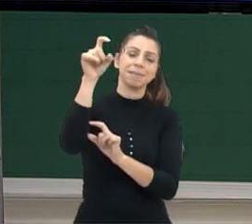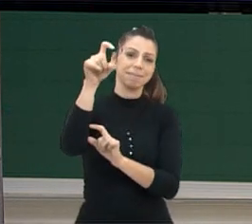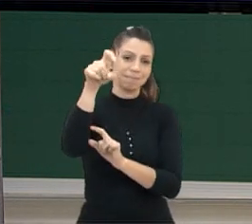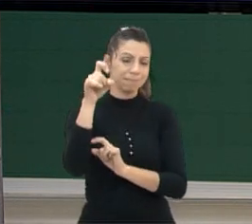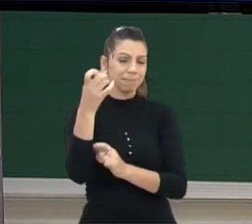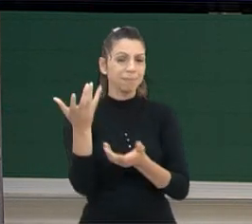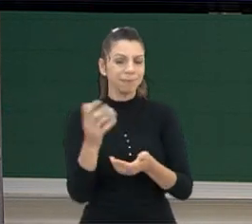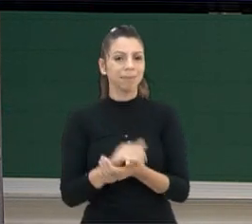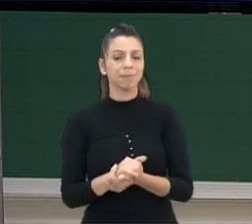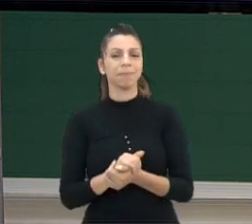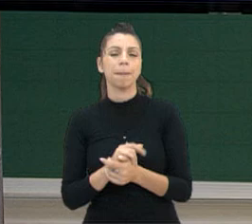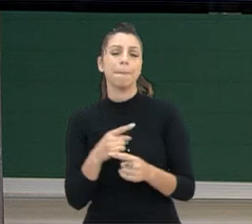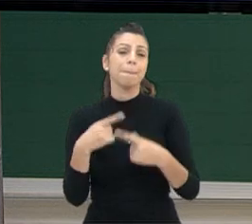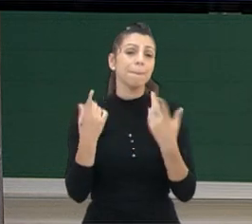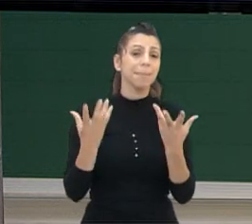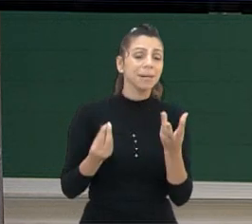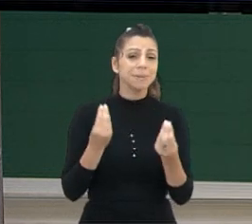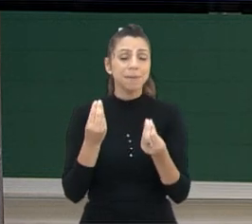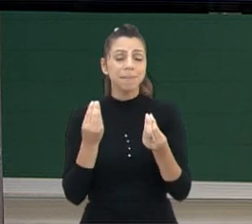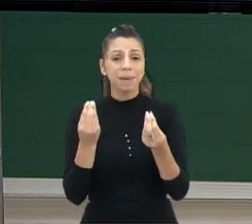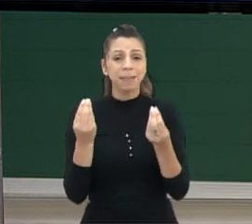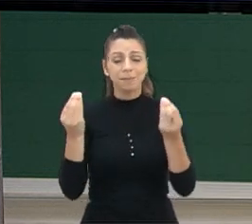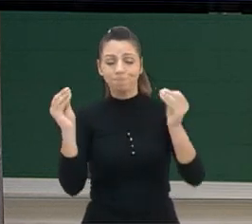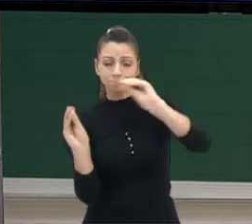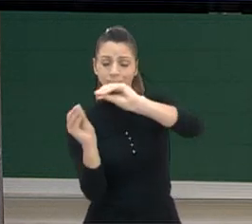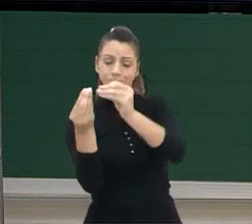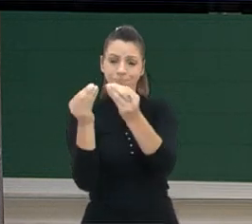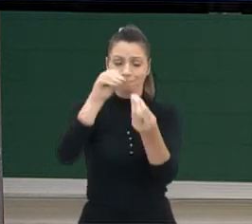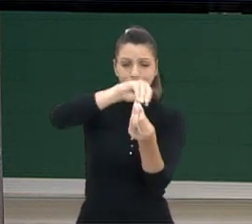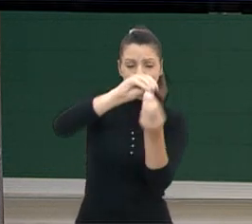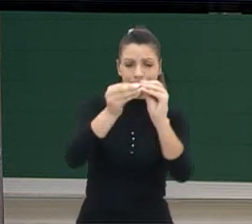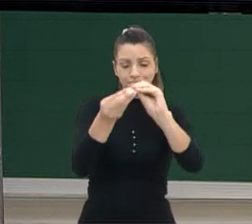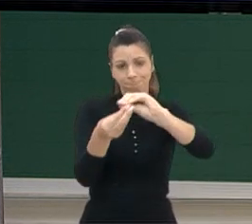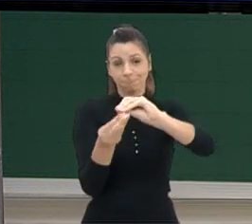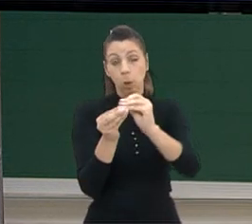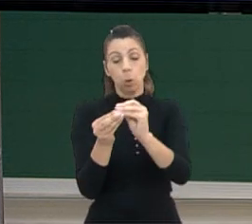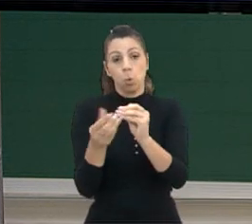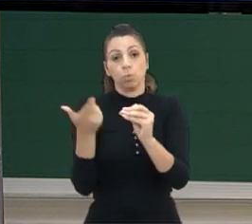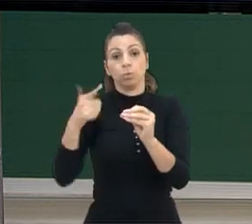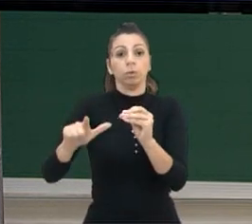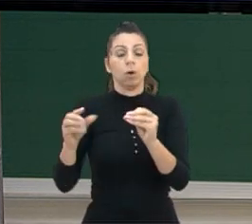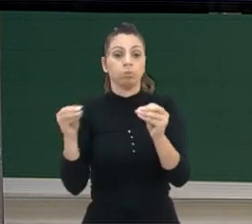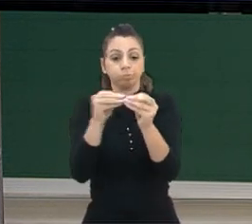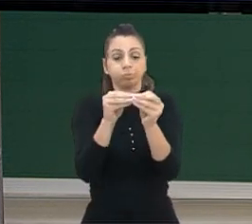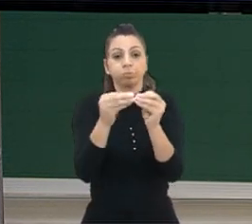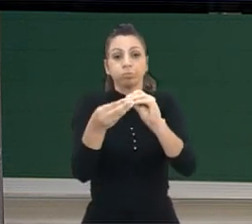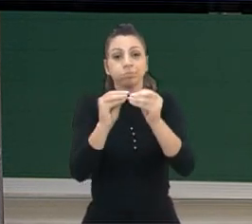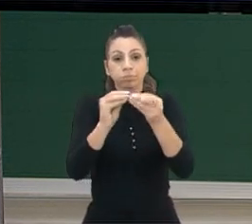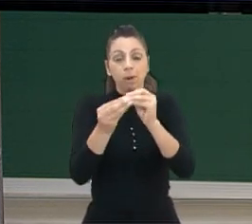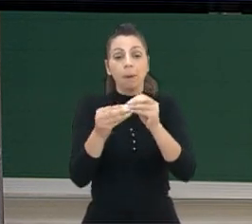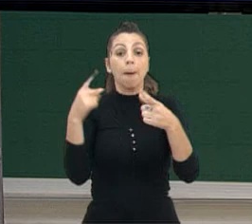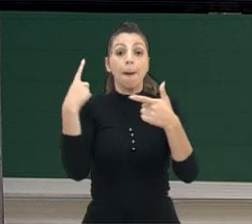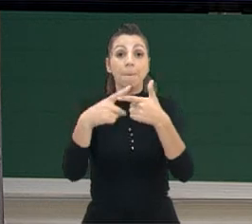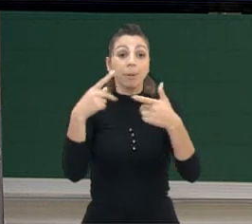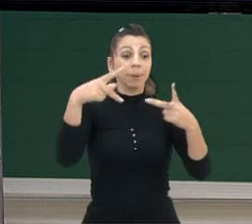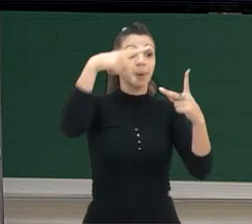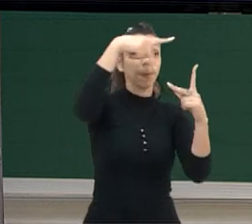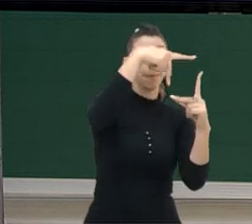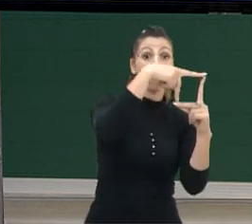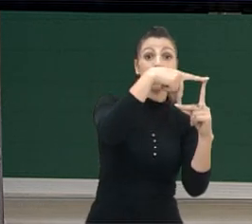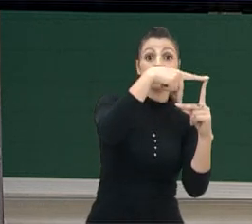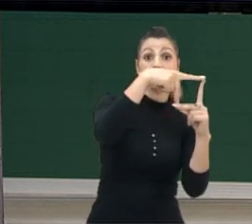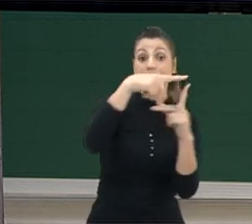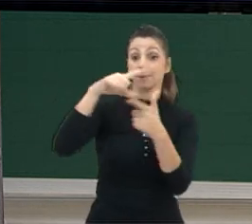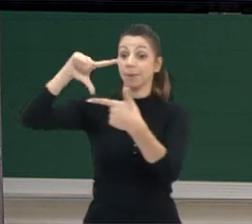as duas figuras juntas, mas não dá encaixe na figura. Vai sobrar uma beirada para fora. Por quê? Porque essas figuras elas são de